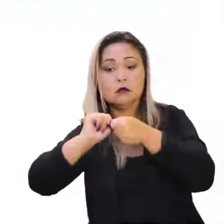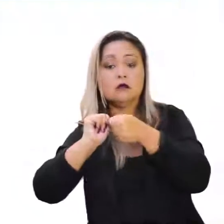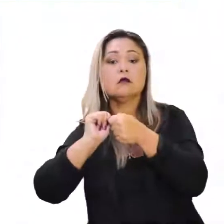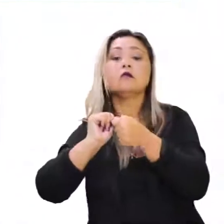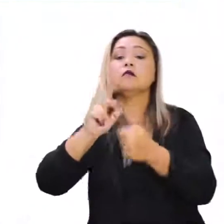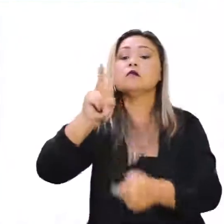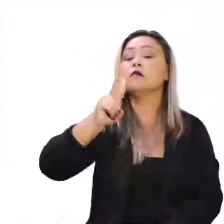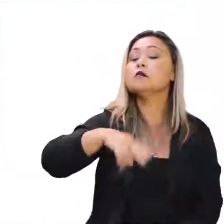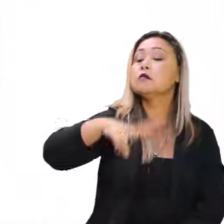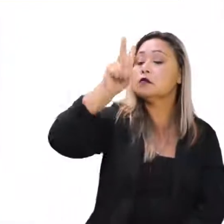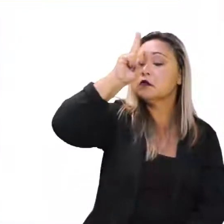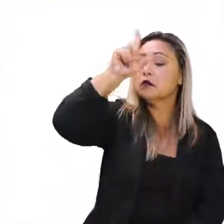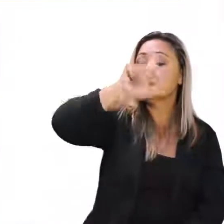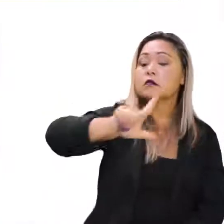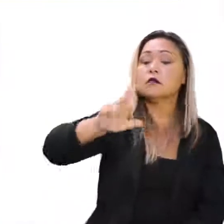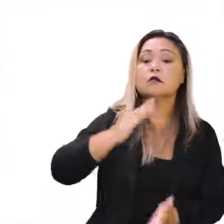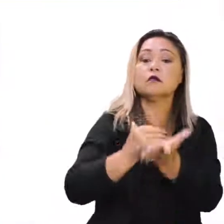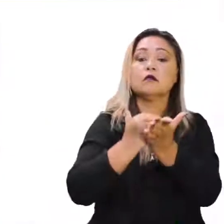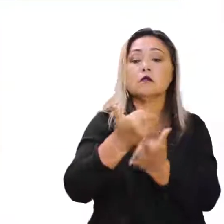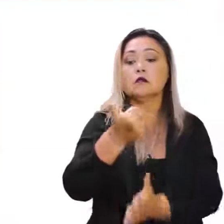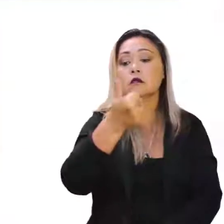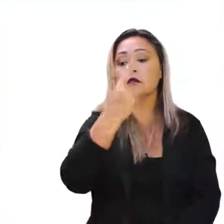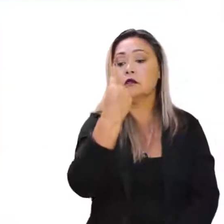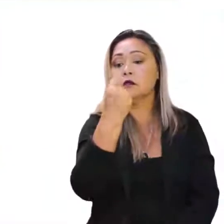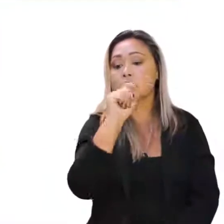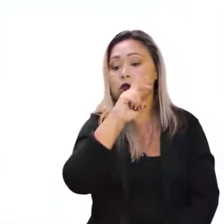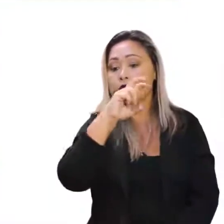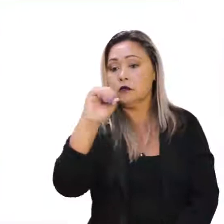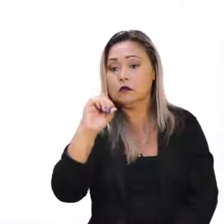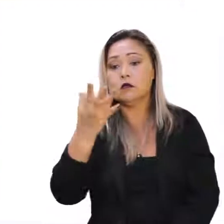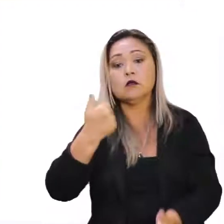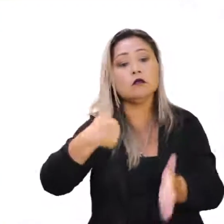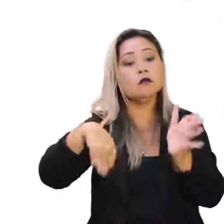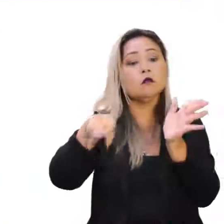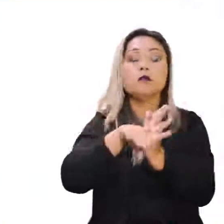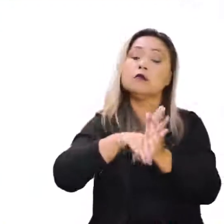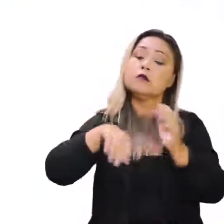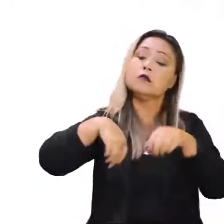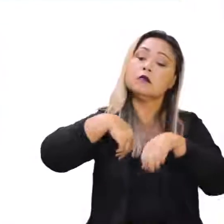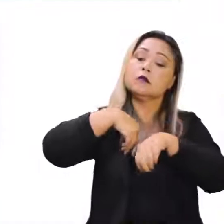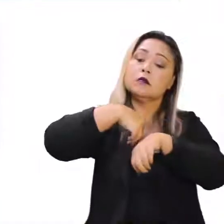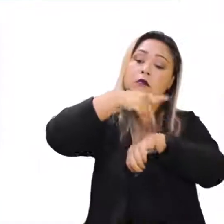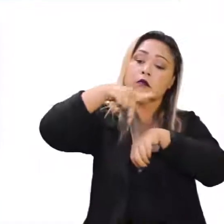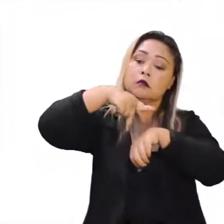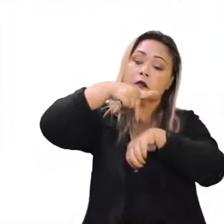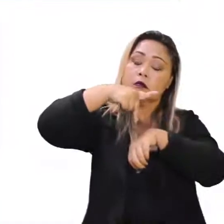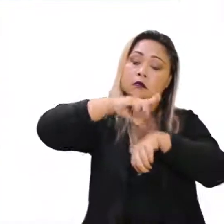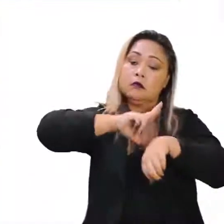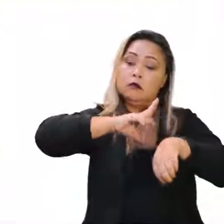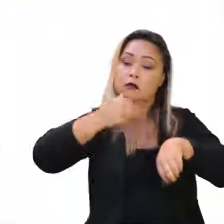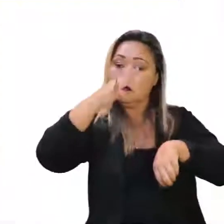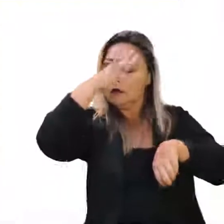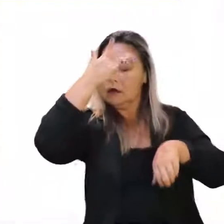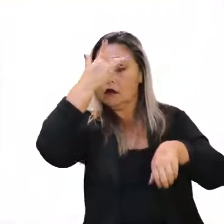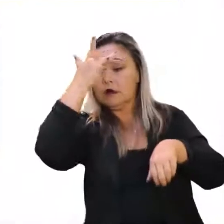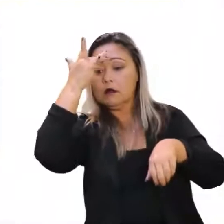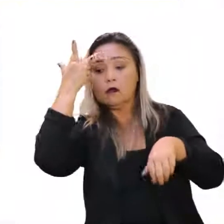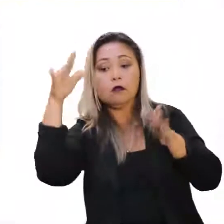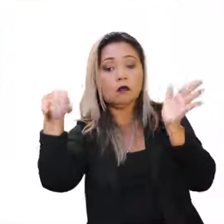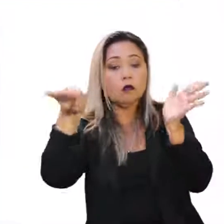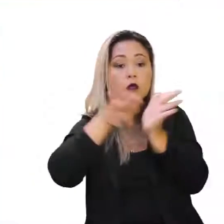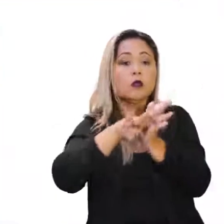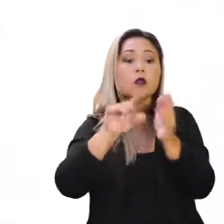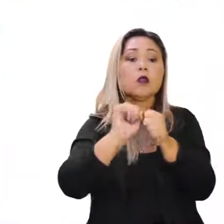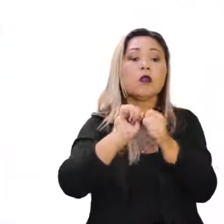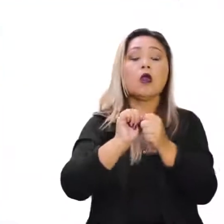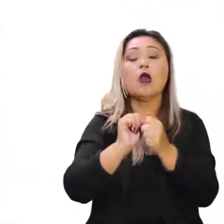história da literatura brasileira teve início em 1500, né, com a chegada dos portugueses. Então, era a era colonial, dividida então